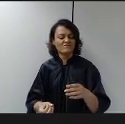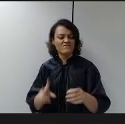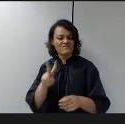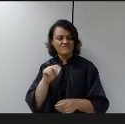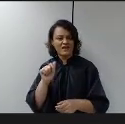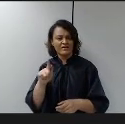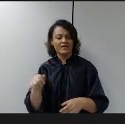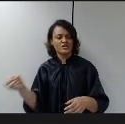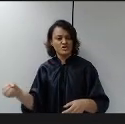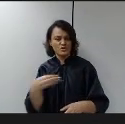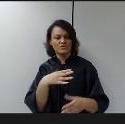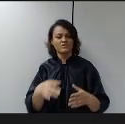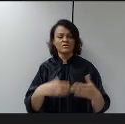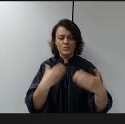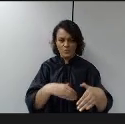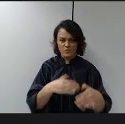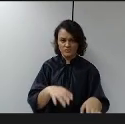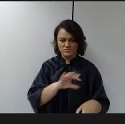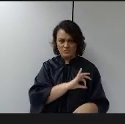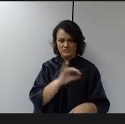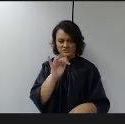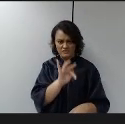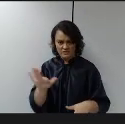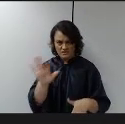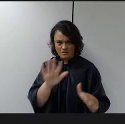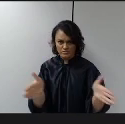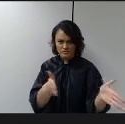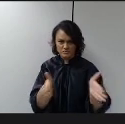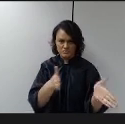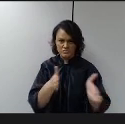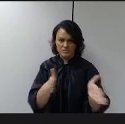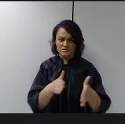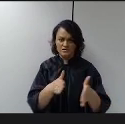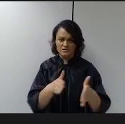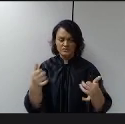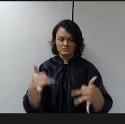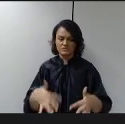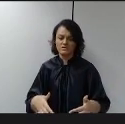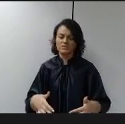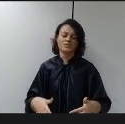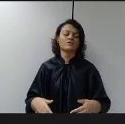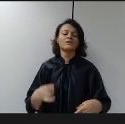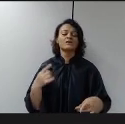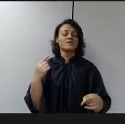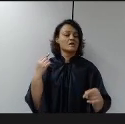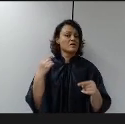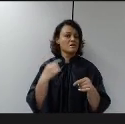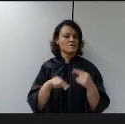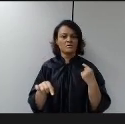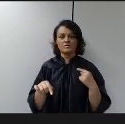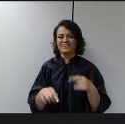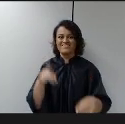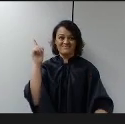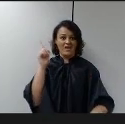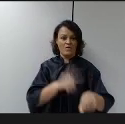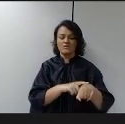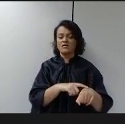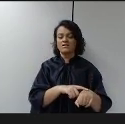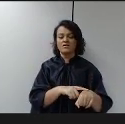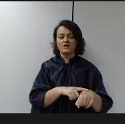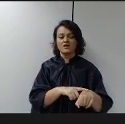mesmo caso durante o prazo de validade do certame não assegura de forma automática as